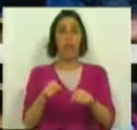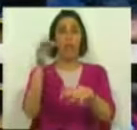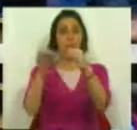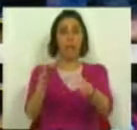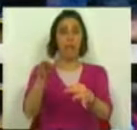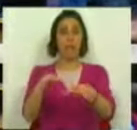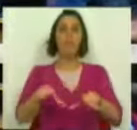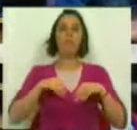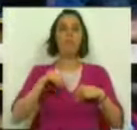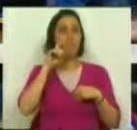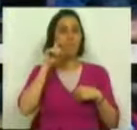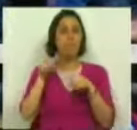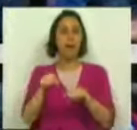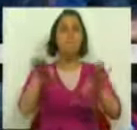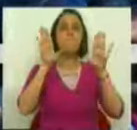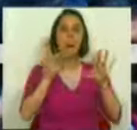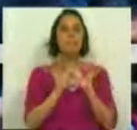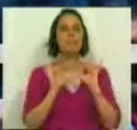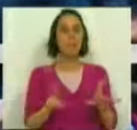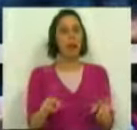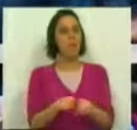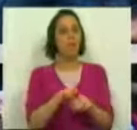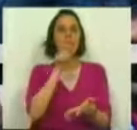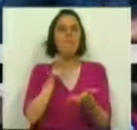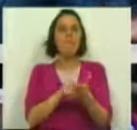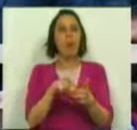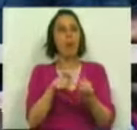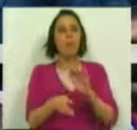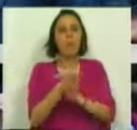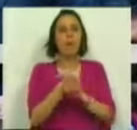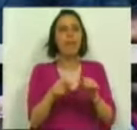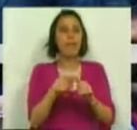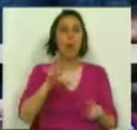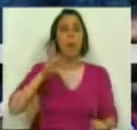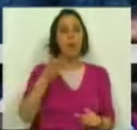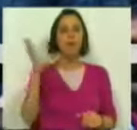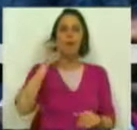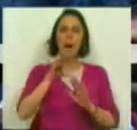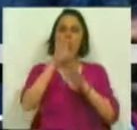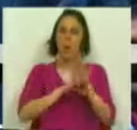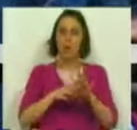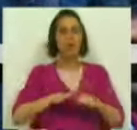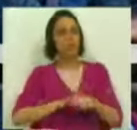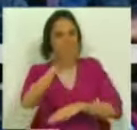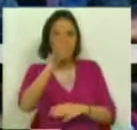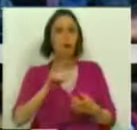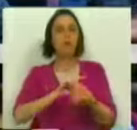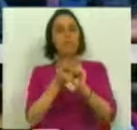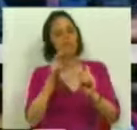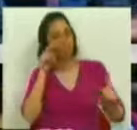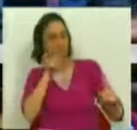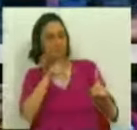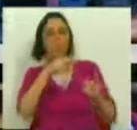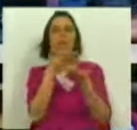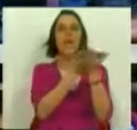aos tribunais assegurar, mas também como um ponto de partida para que o país tenha mais condições para crescer do ponto de